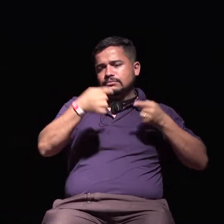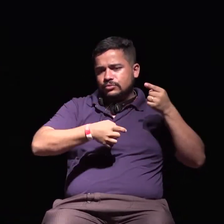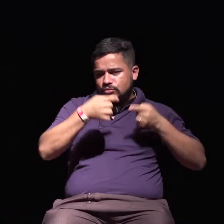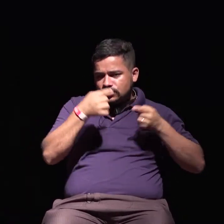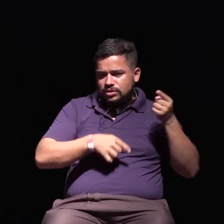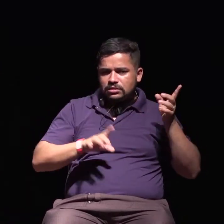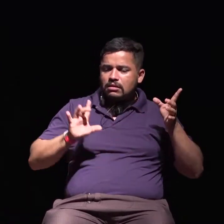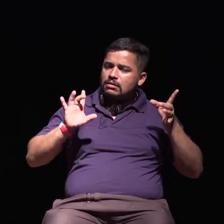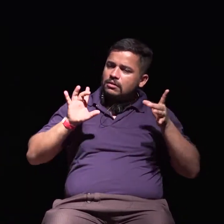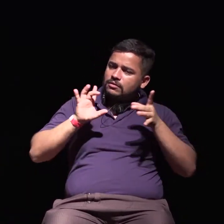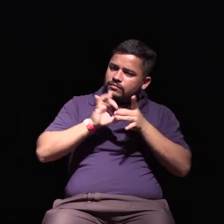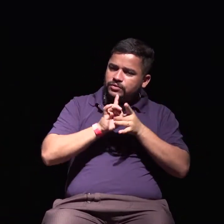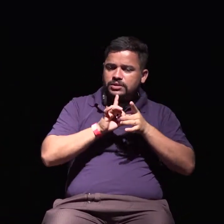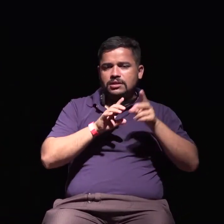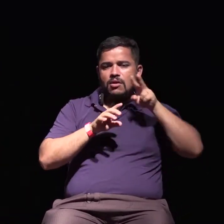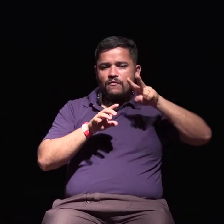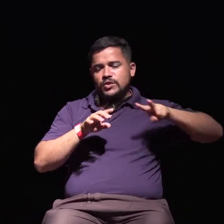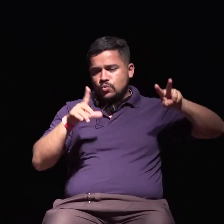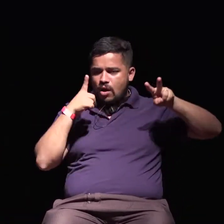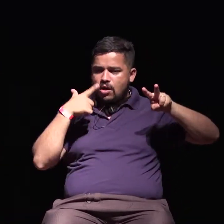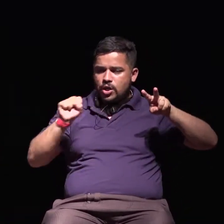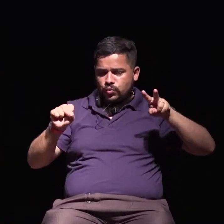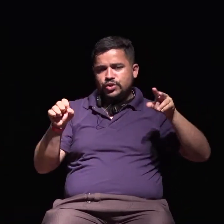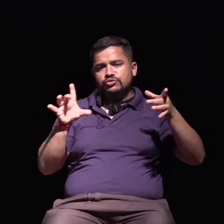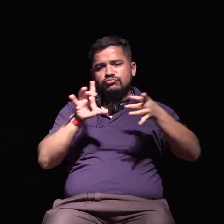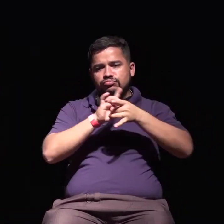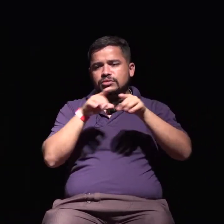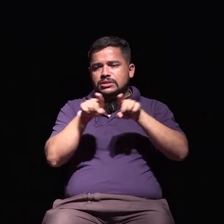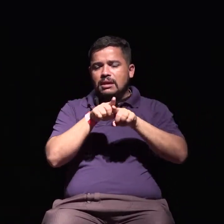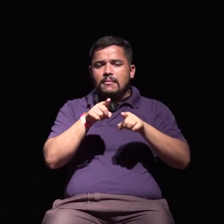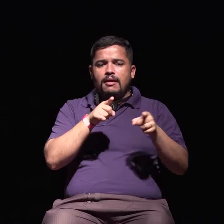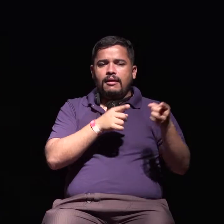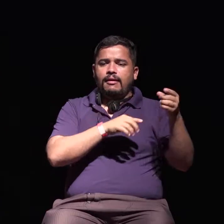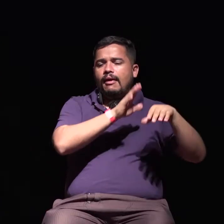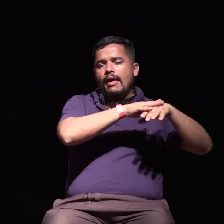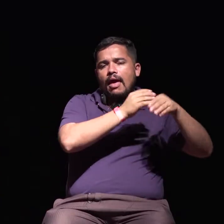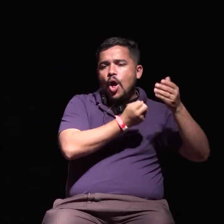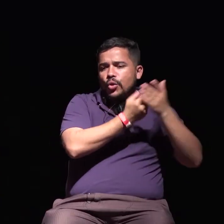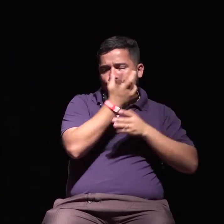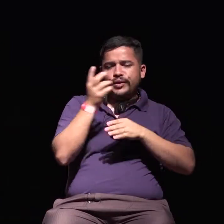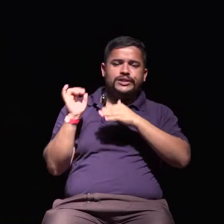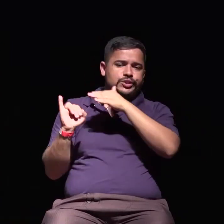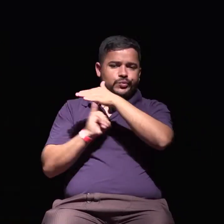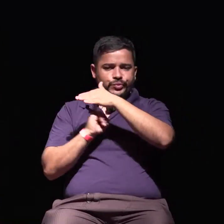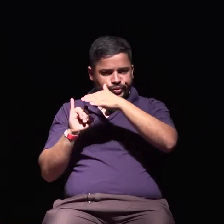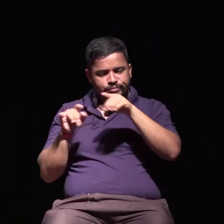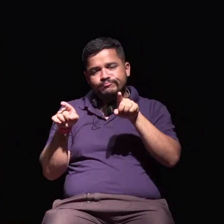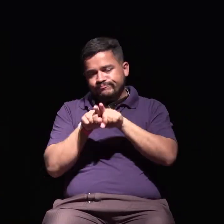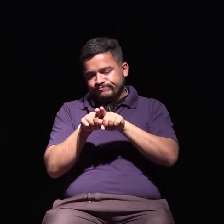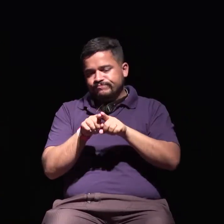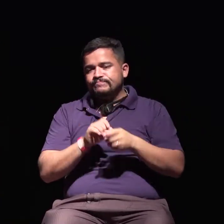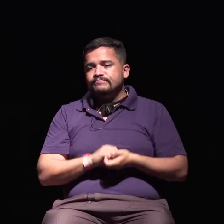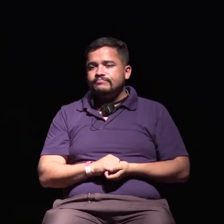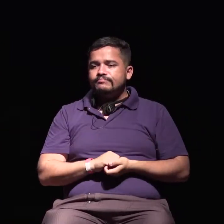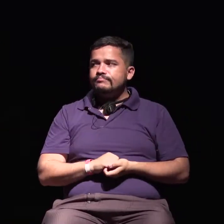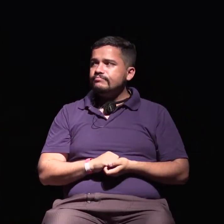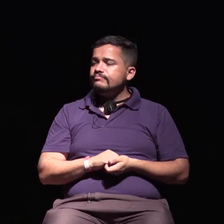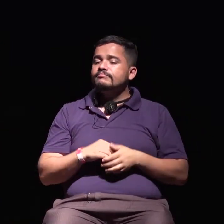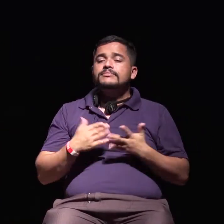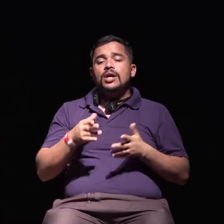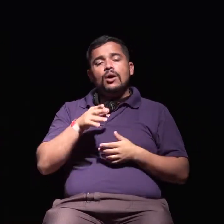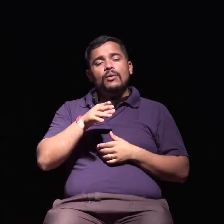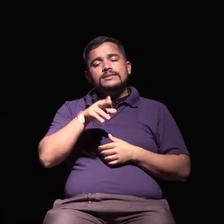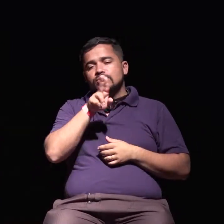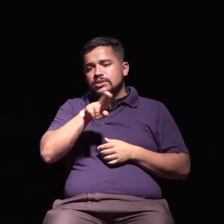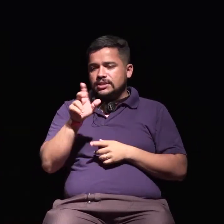sua fusão do visual com o linguístico, sua crítica à autoria e sua crítica às instituições. Então, a utilização